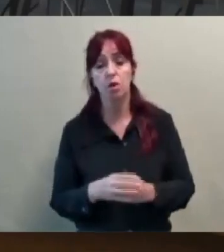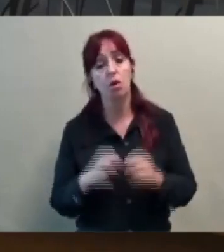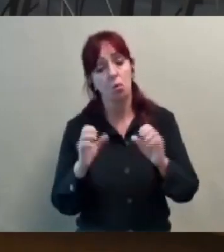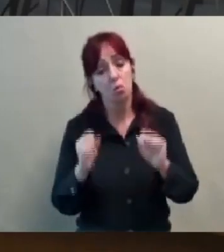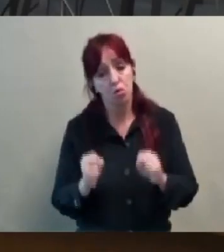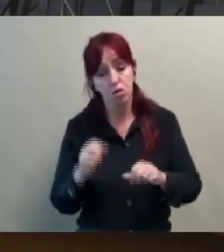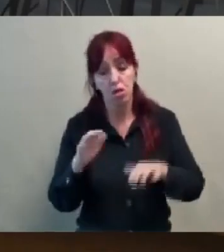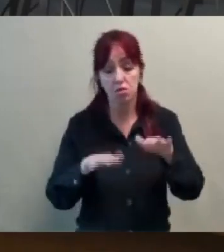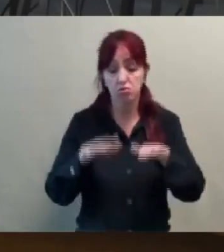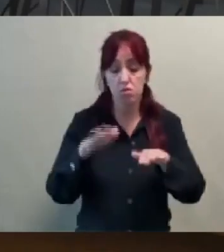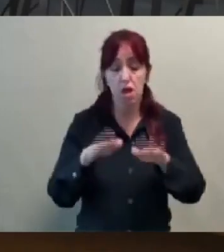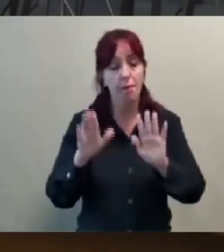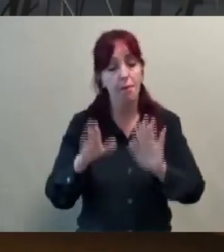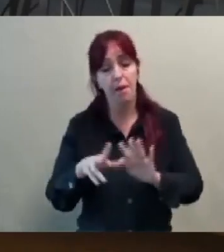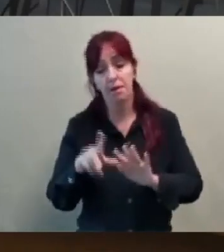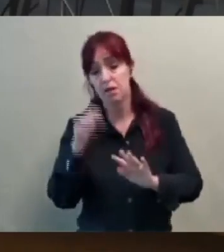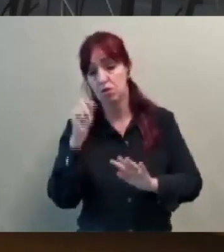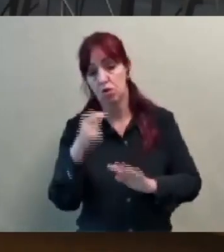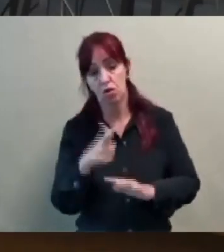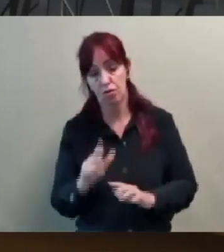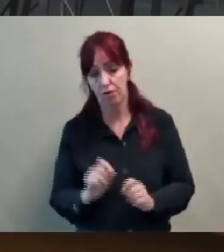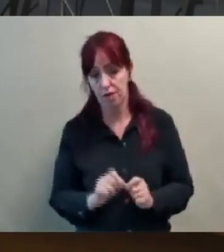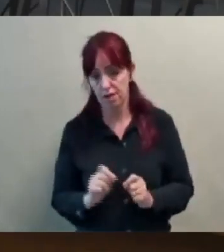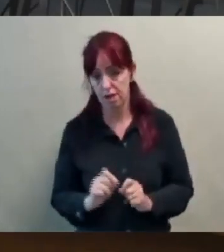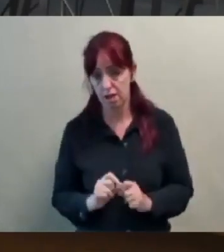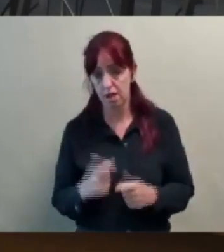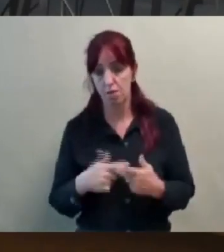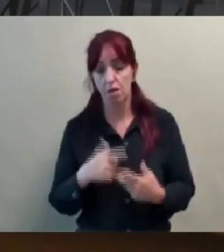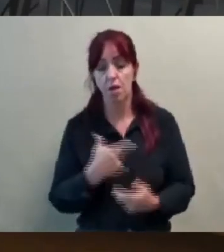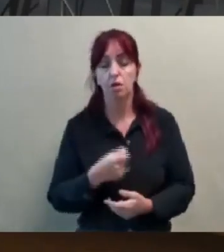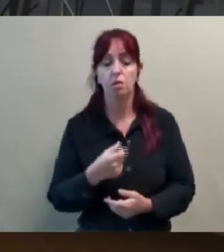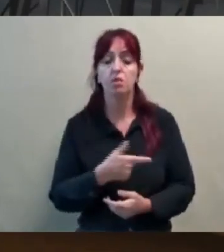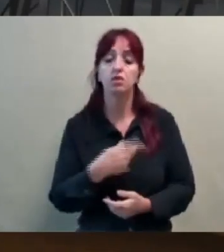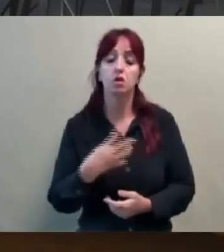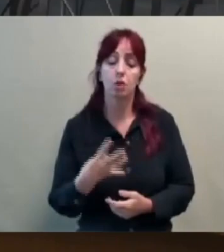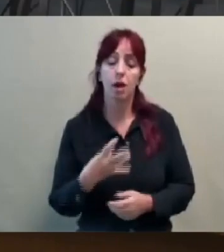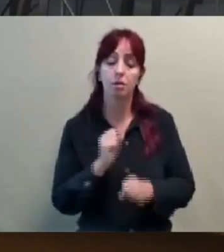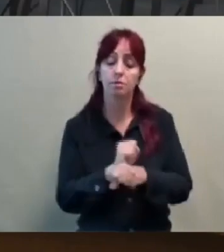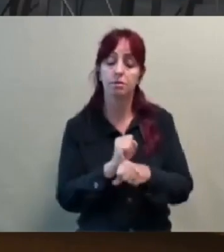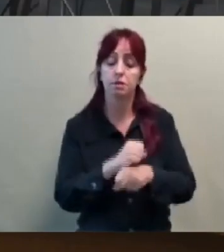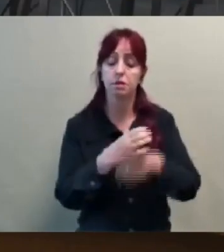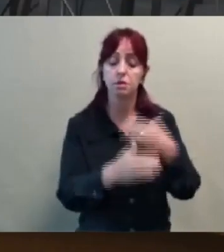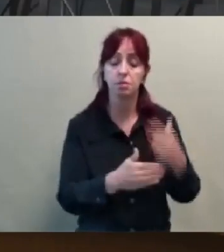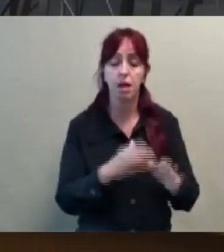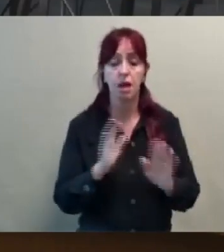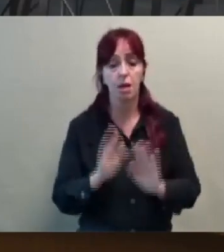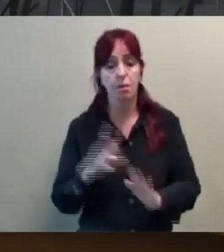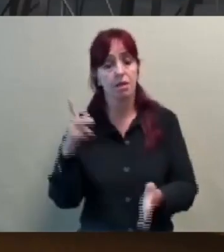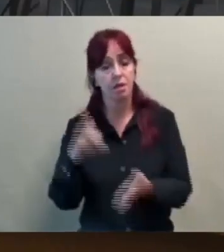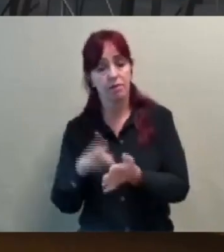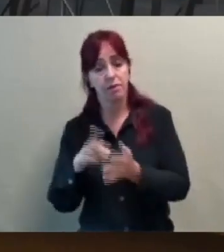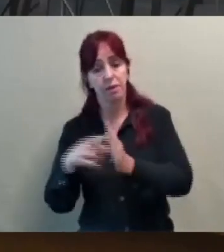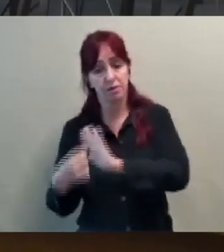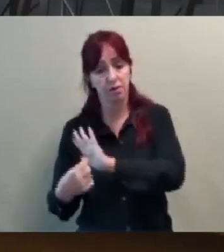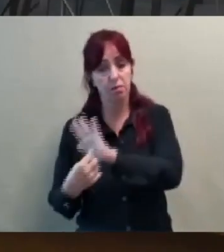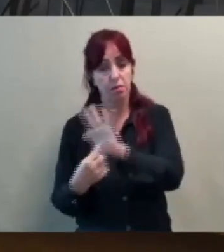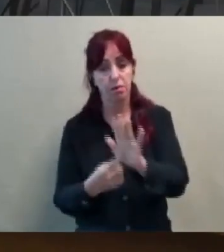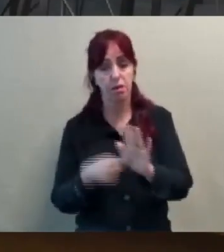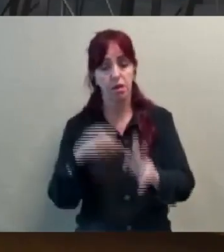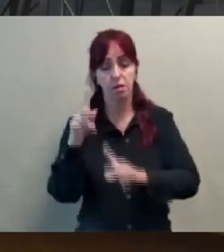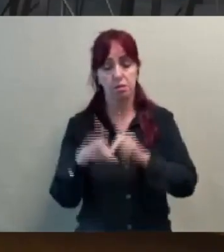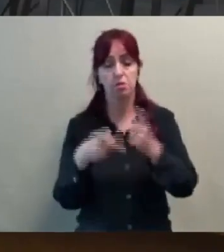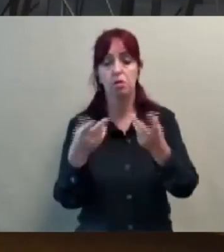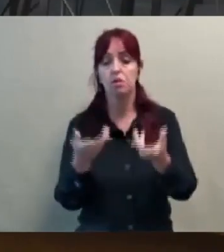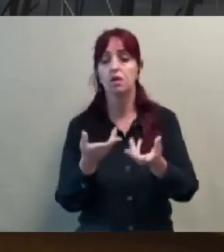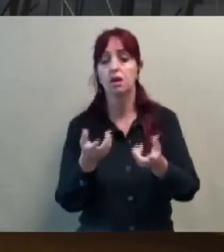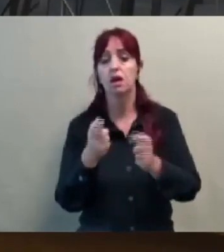mas preferiu não fazer. Porque 2024 espera, mas as verdades vão ser jogadas na cara daqueles que, de fato, querem